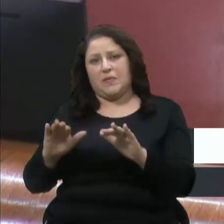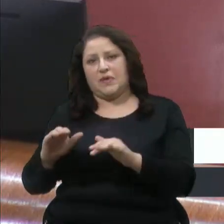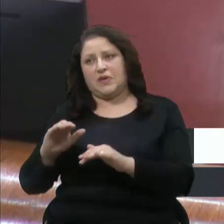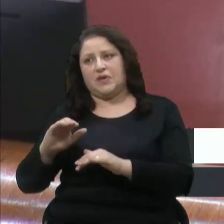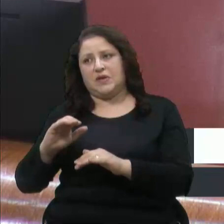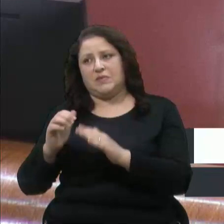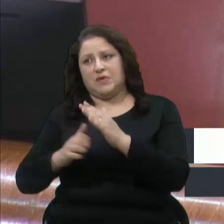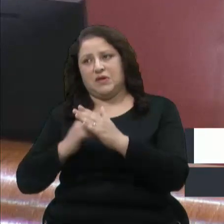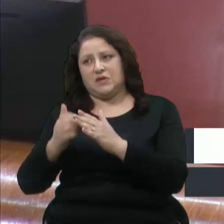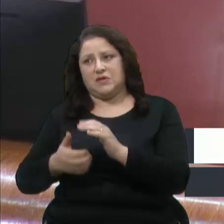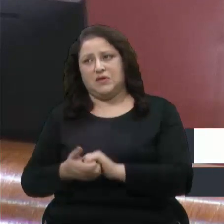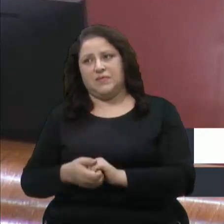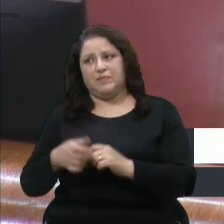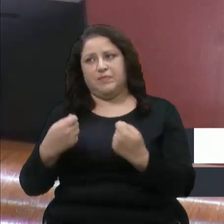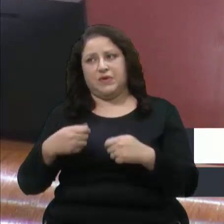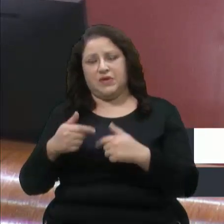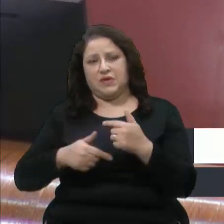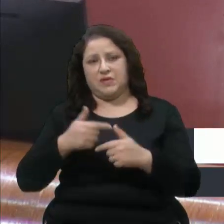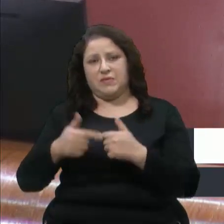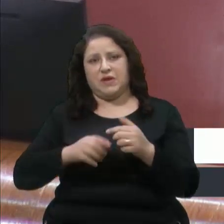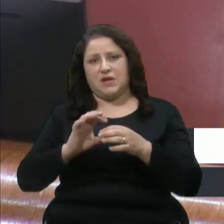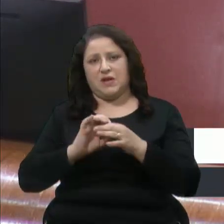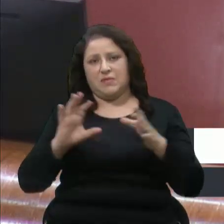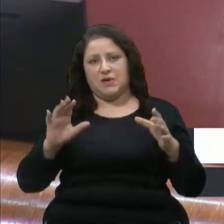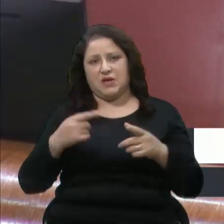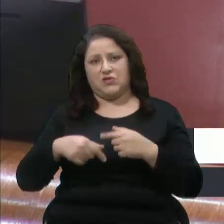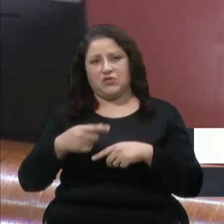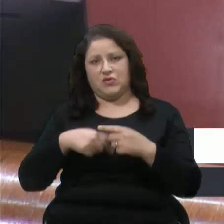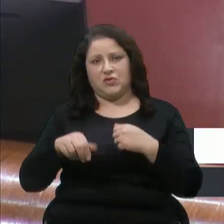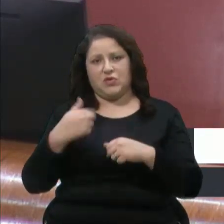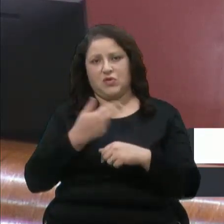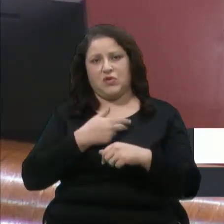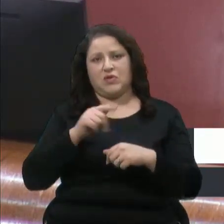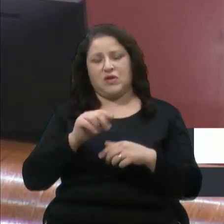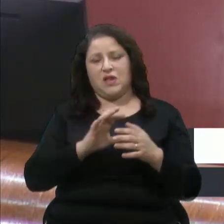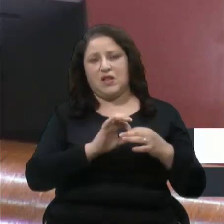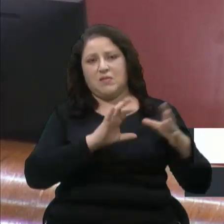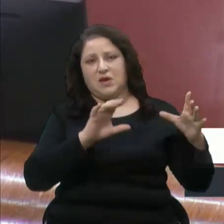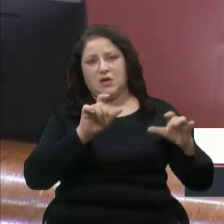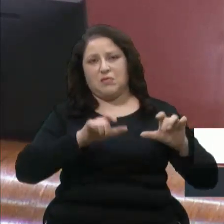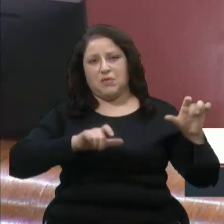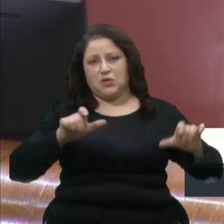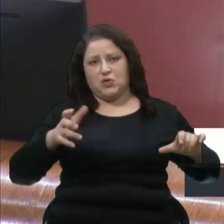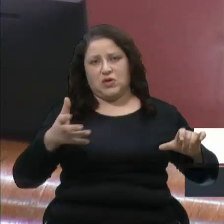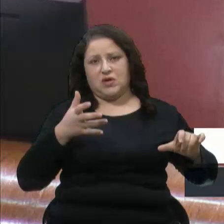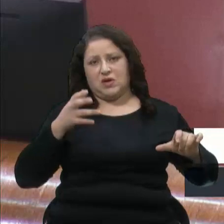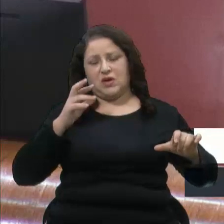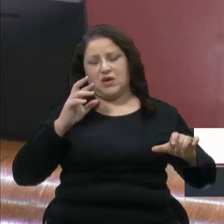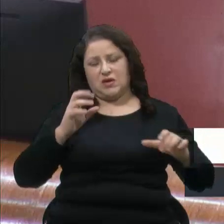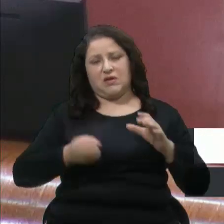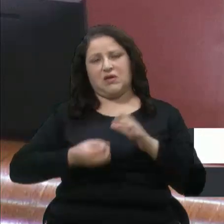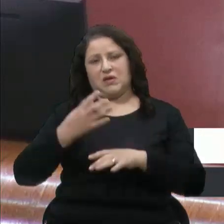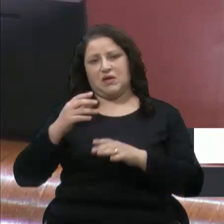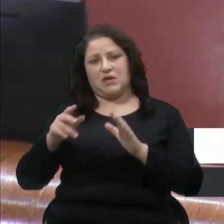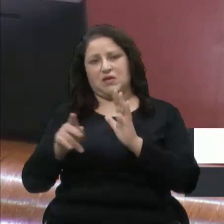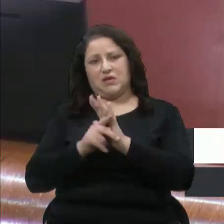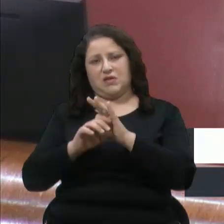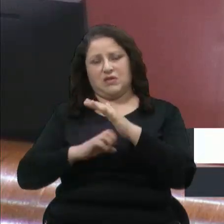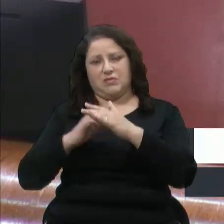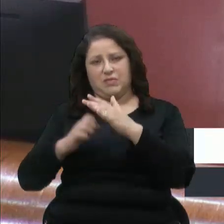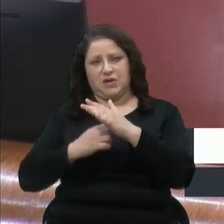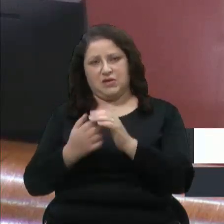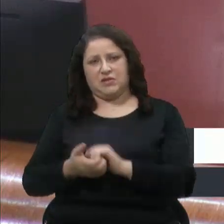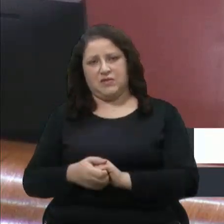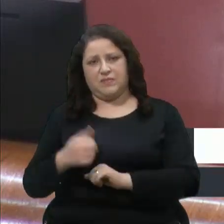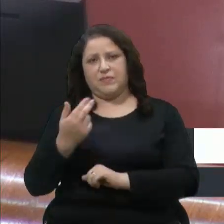trabalhar na liberdade econômica e nós ser liberais para quem quer empreender. Então vamos ter muito cuidado, porque a gente sabe que